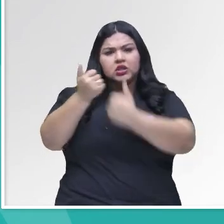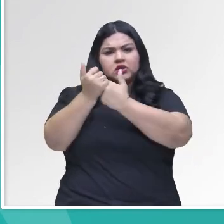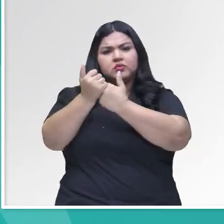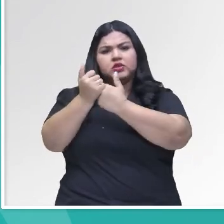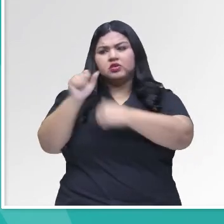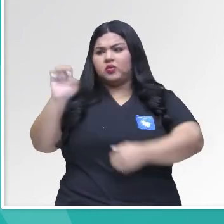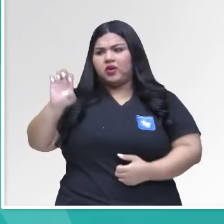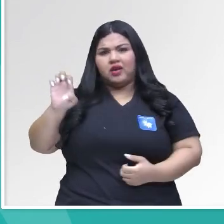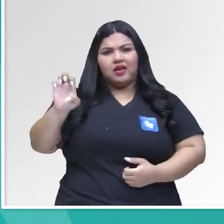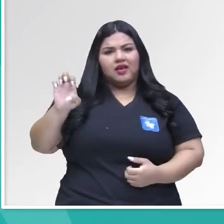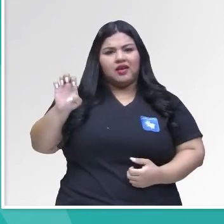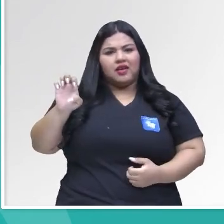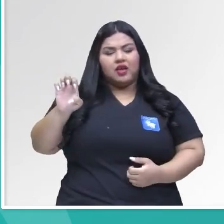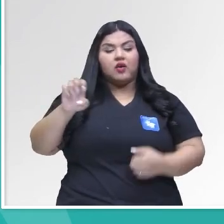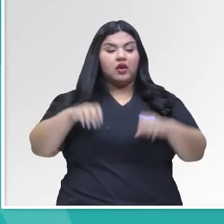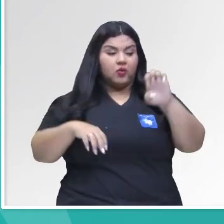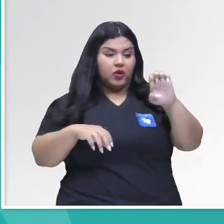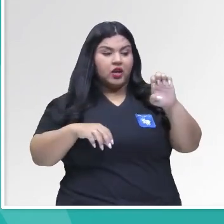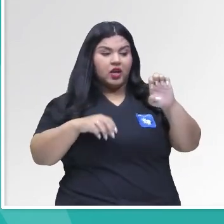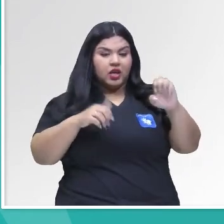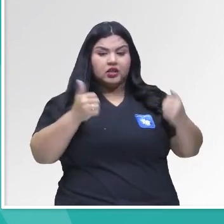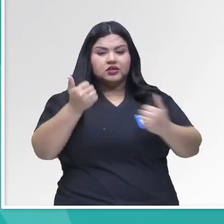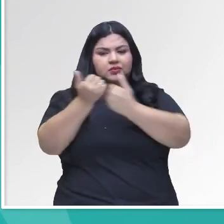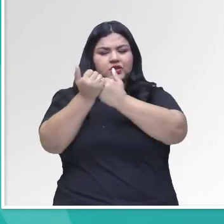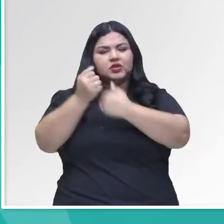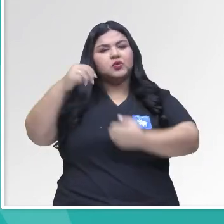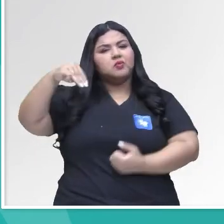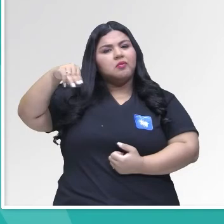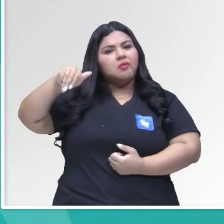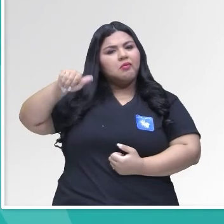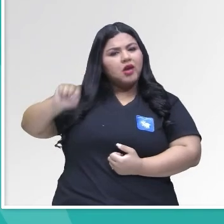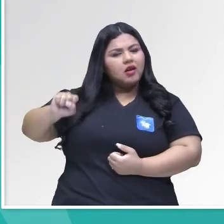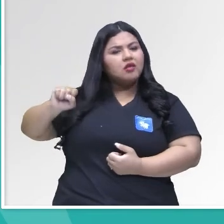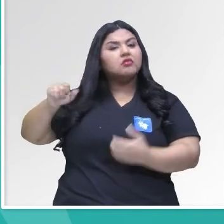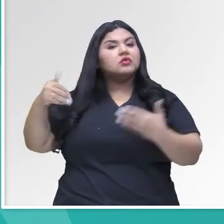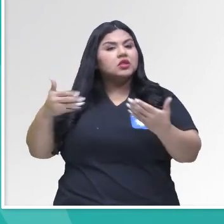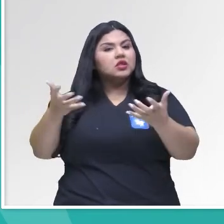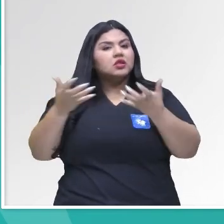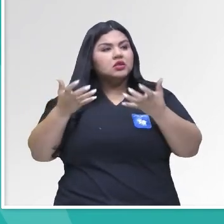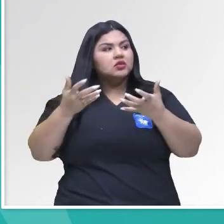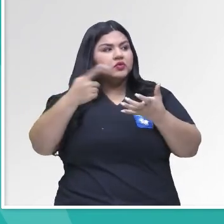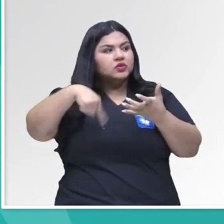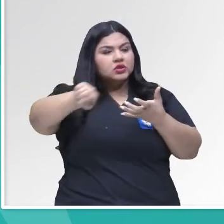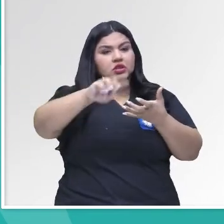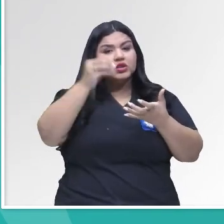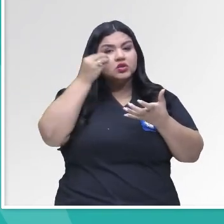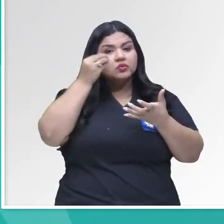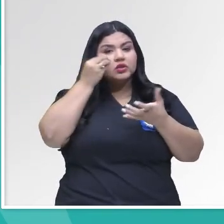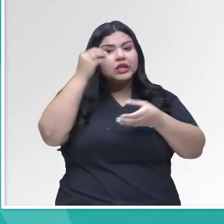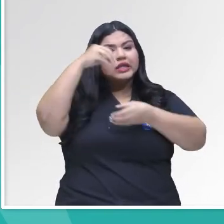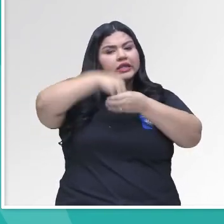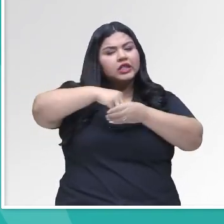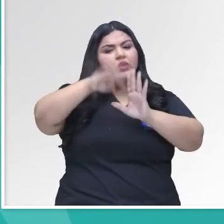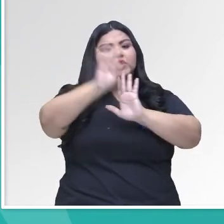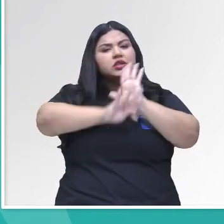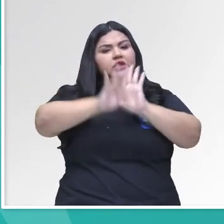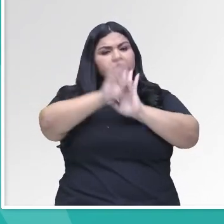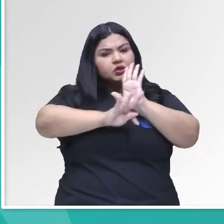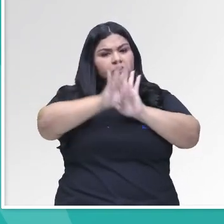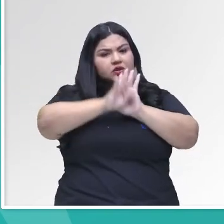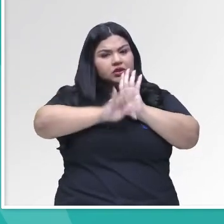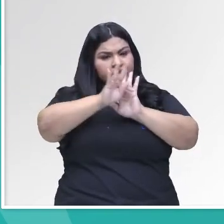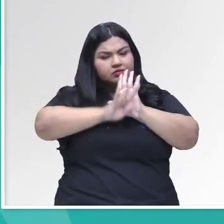ezinho e o ezinho foi assumindo o valor do mais? Queremos que você observe como funciona dentro de um texto. Dentro do